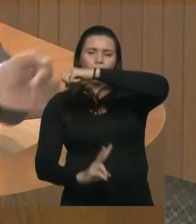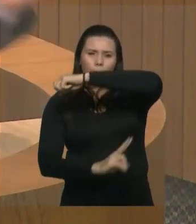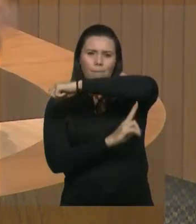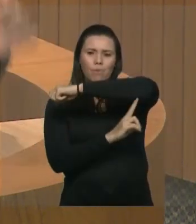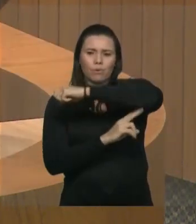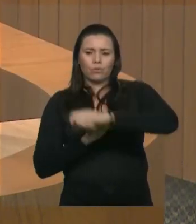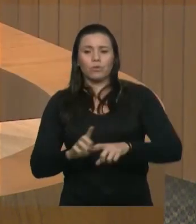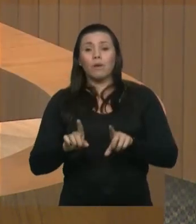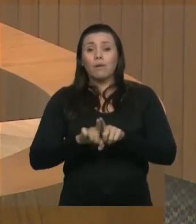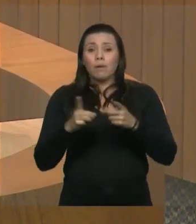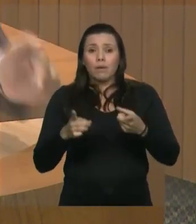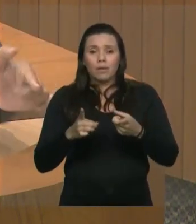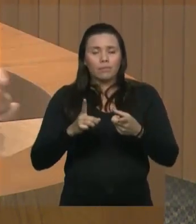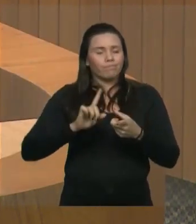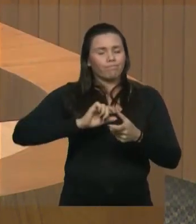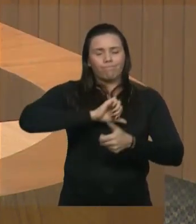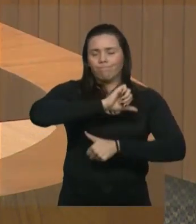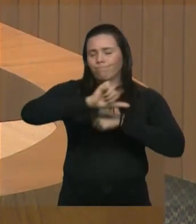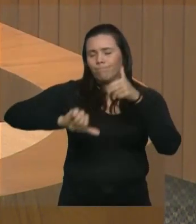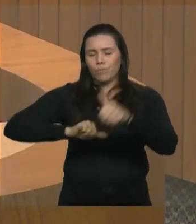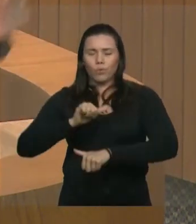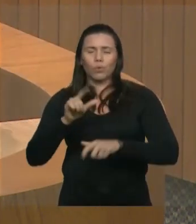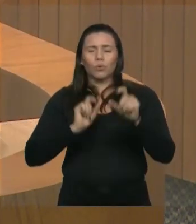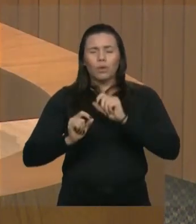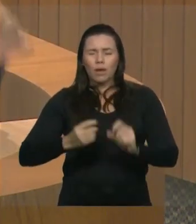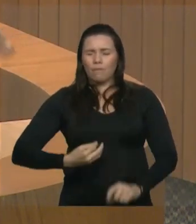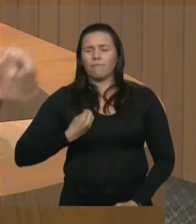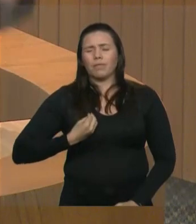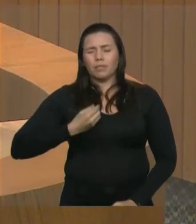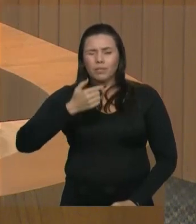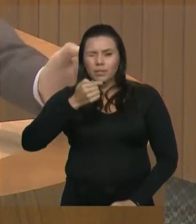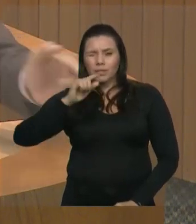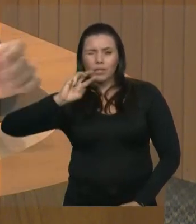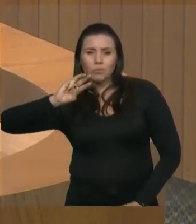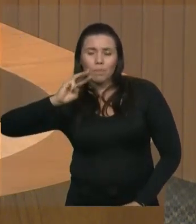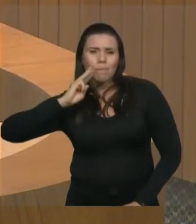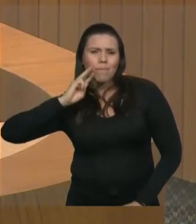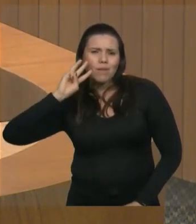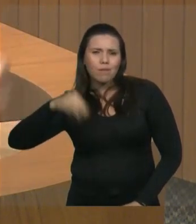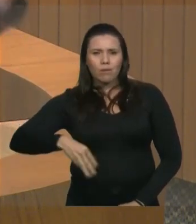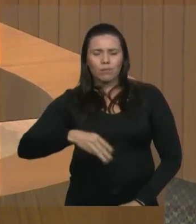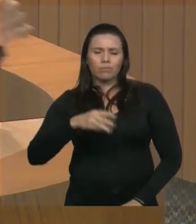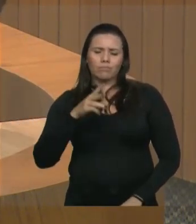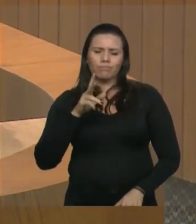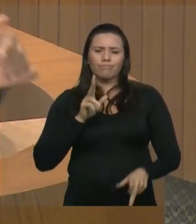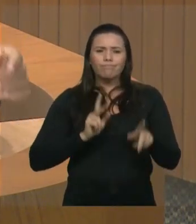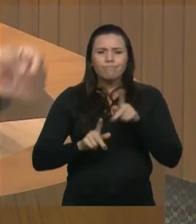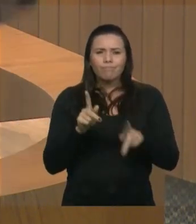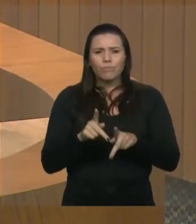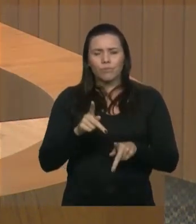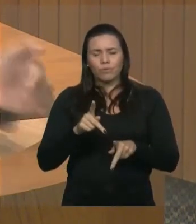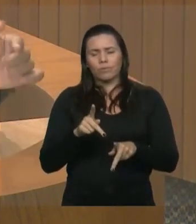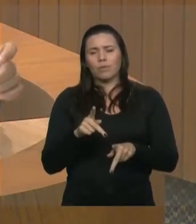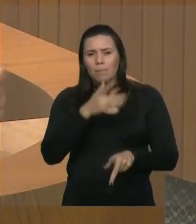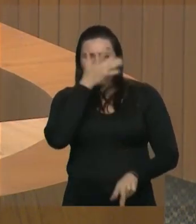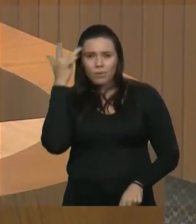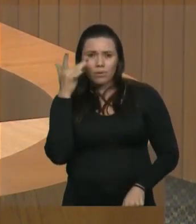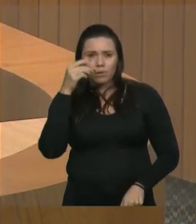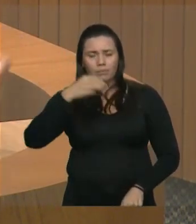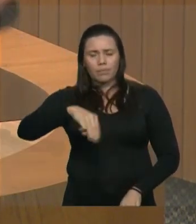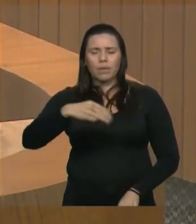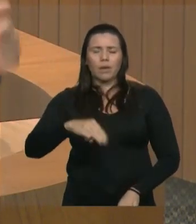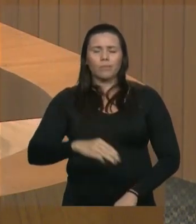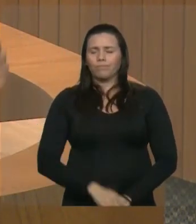dos 7 milhões de maranhenses. Isso não muda a falta de desemprego. Isso não muda a falta de